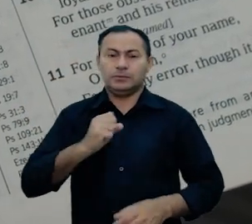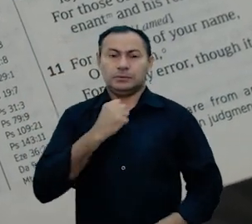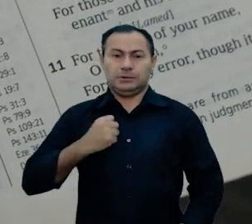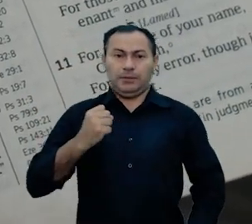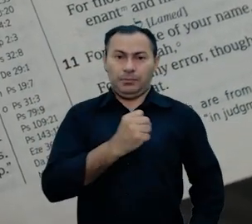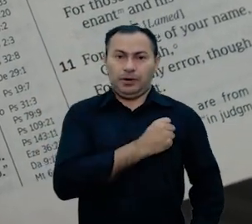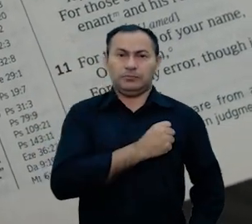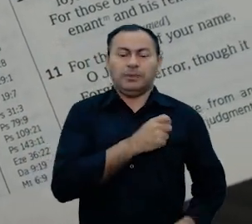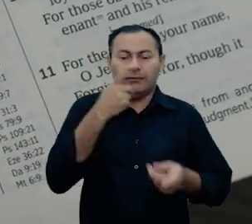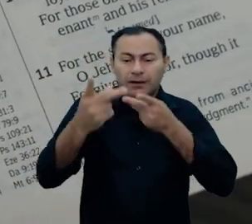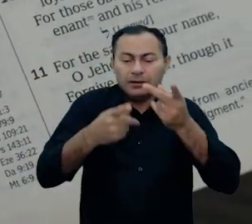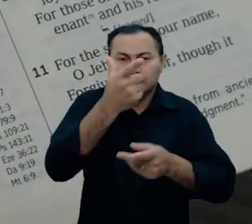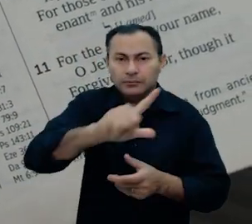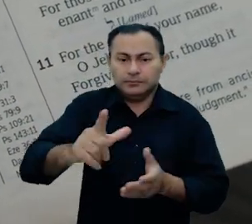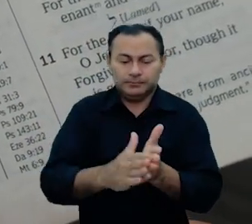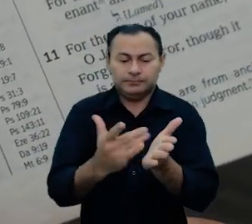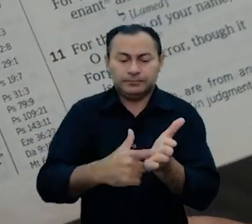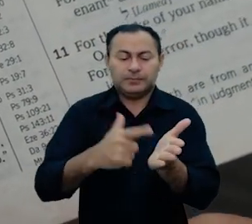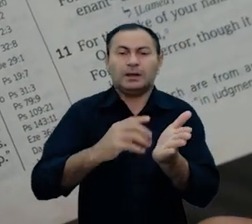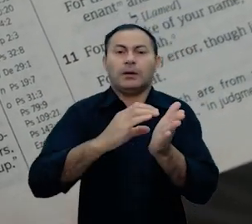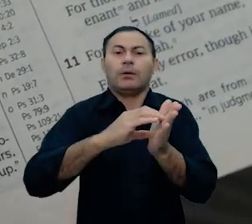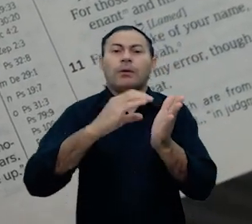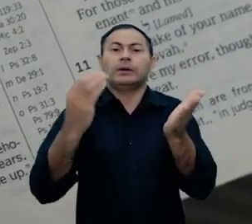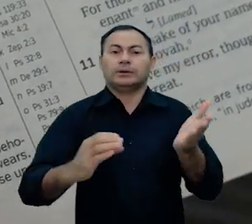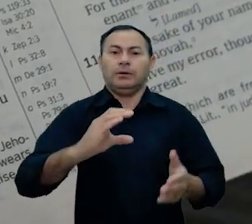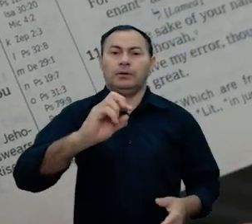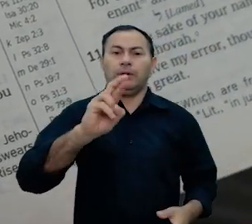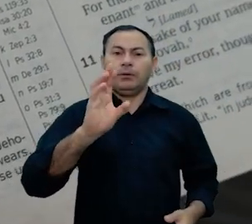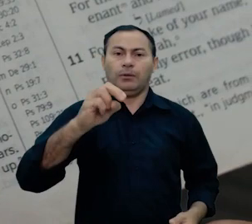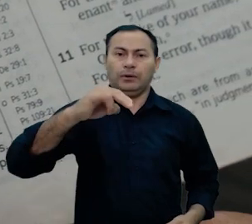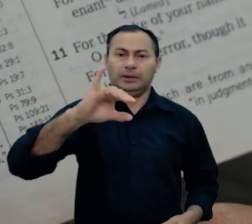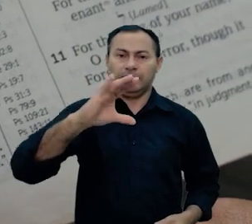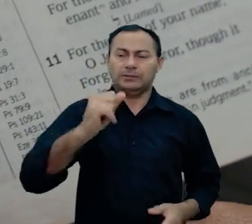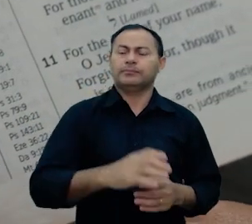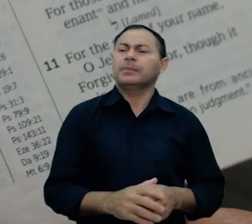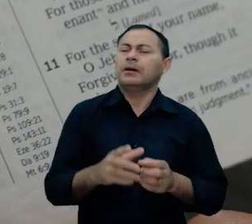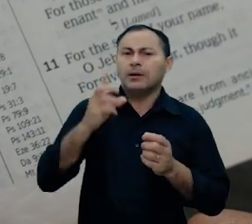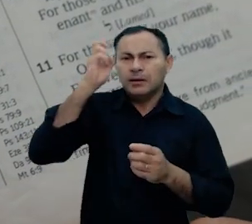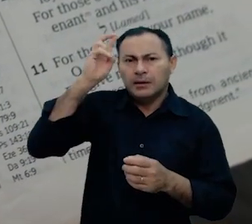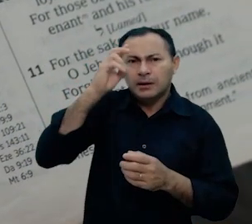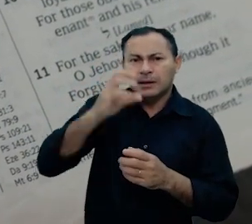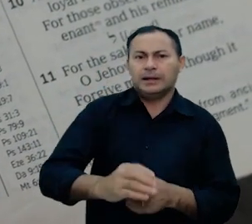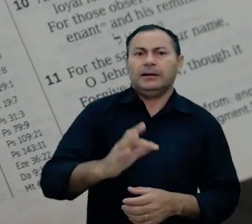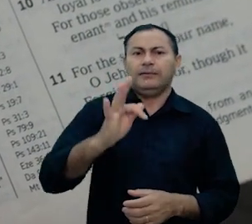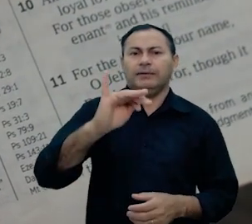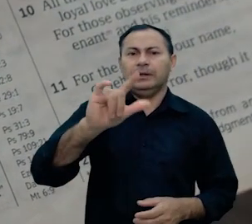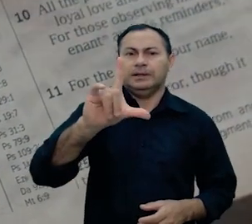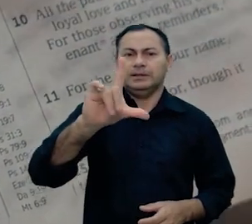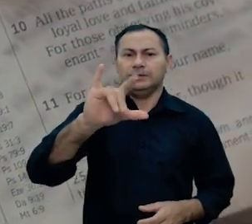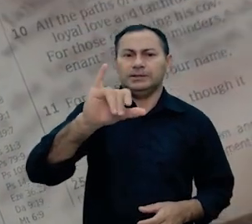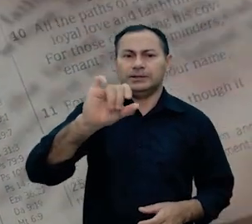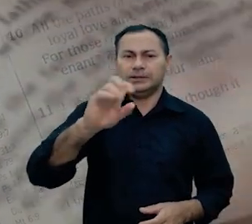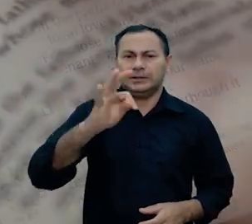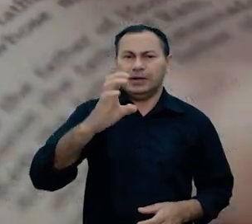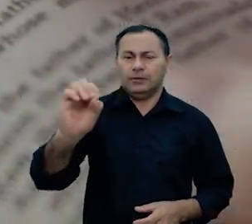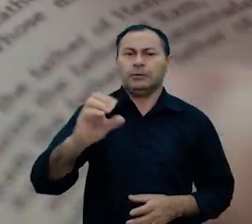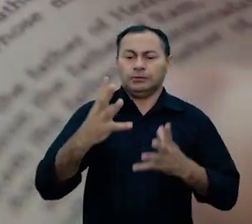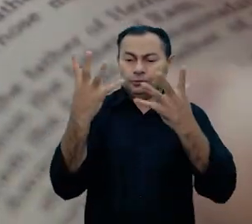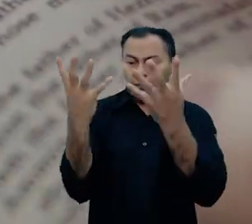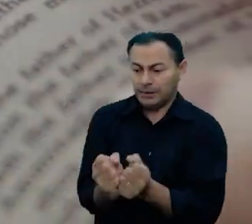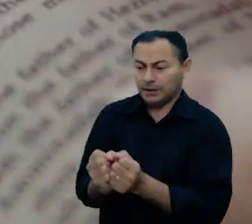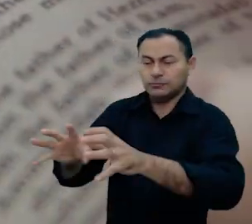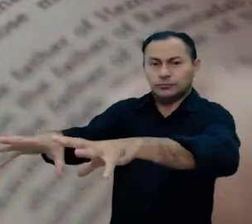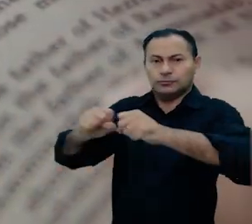Samuel e é repetida novamente no livro de Crônicas. Lá lemos que os filisteus tinham tomado a cidade de Belém. Davi e seus homens estavam